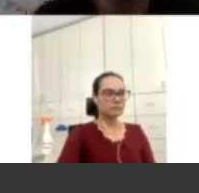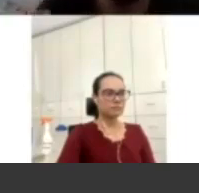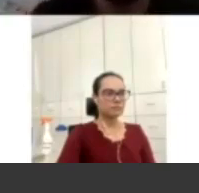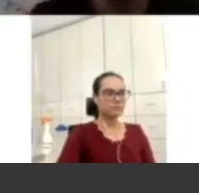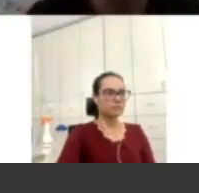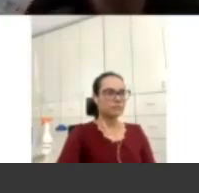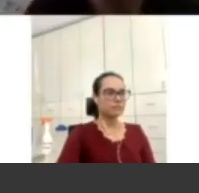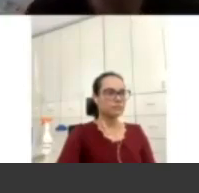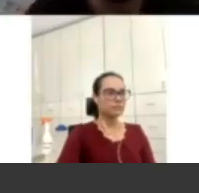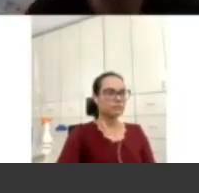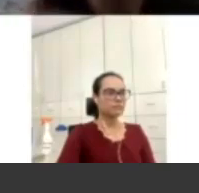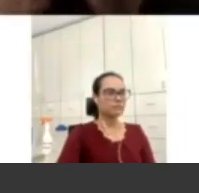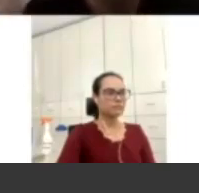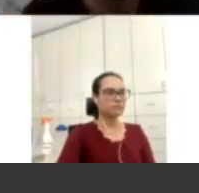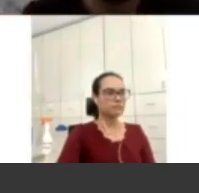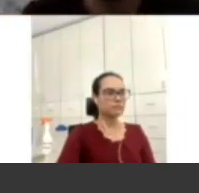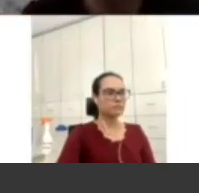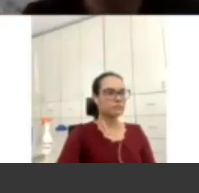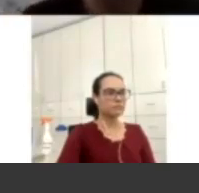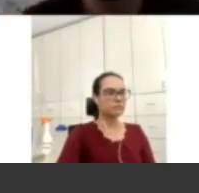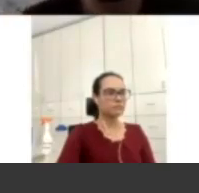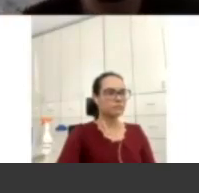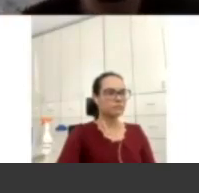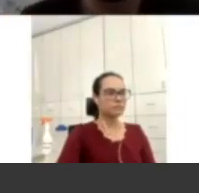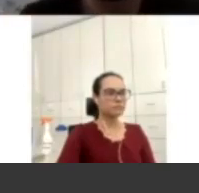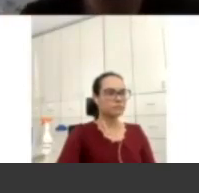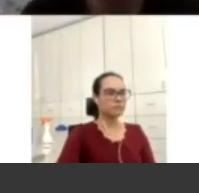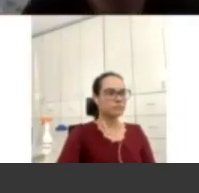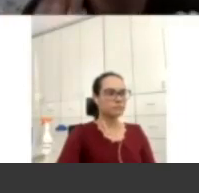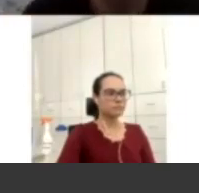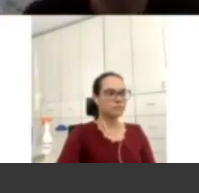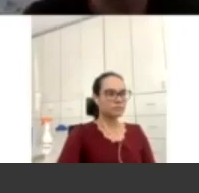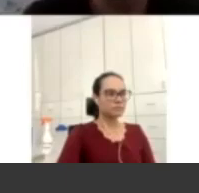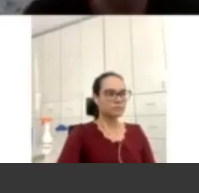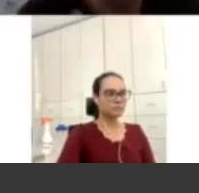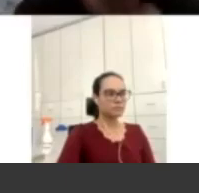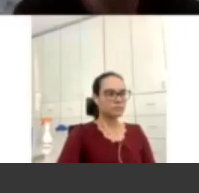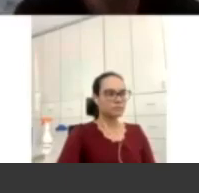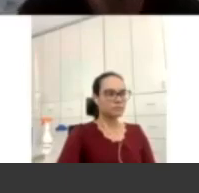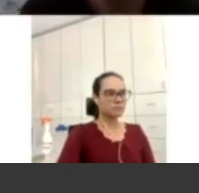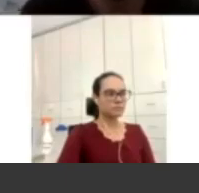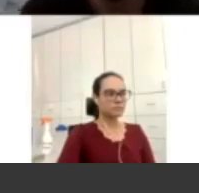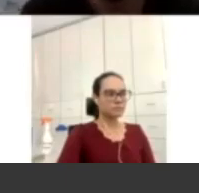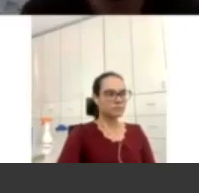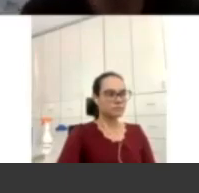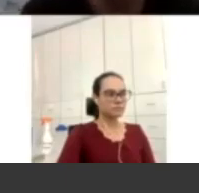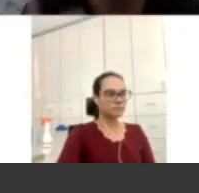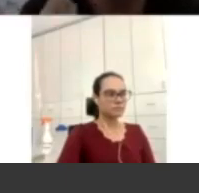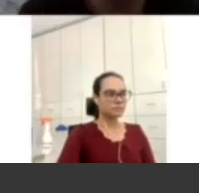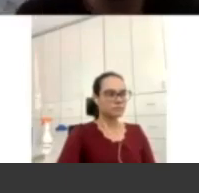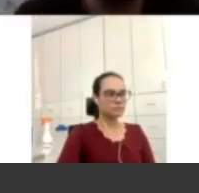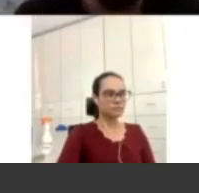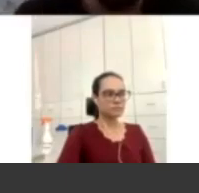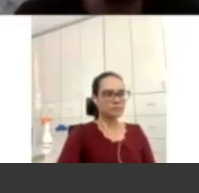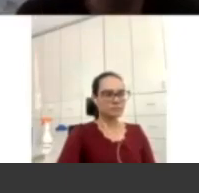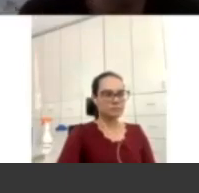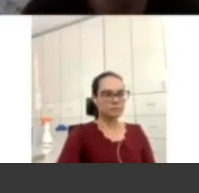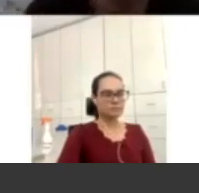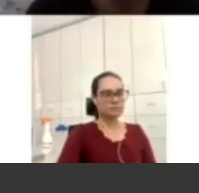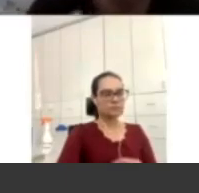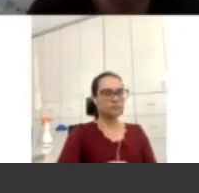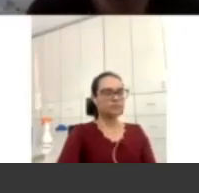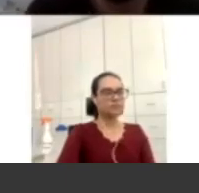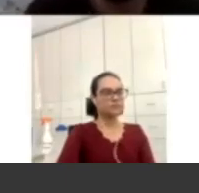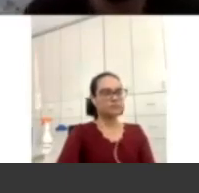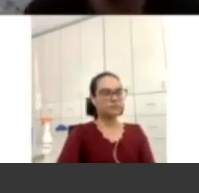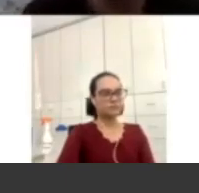questão de prescrever óleo mineral, a dose, a frequência que vai fazer o uso. Da mesma forma, é um paciente que não tinha uma boa resposta no